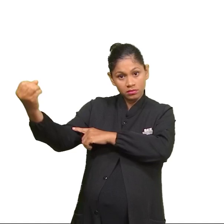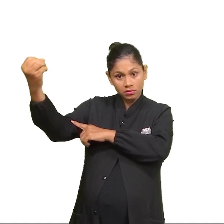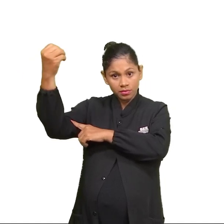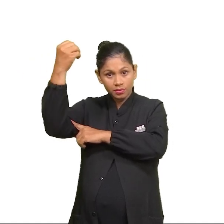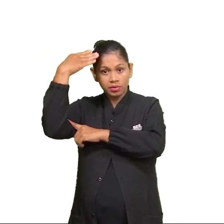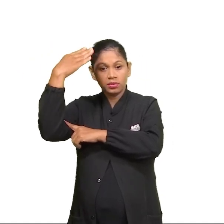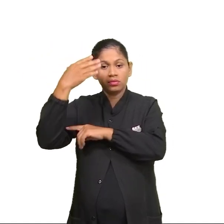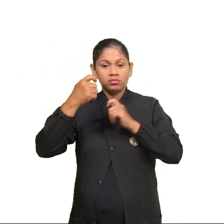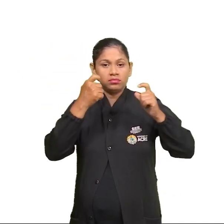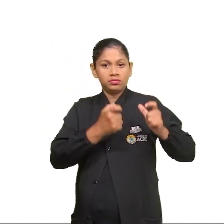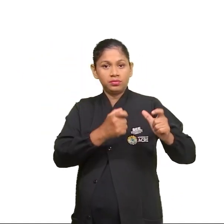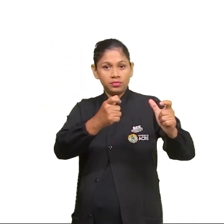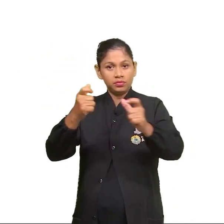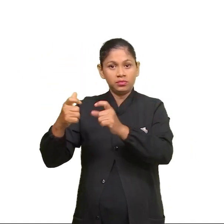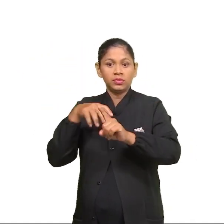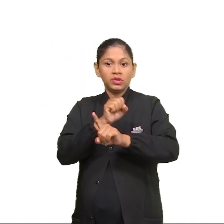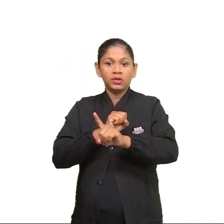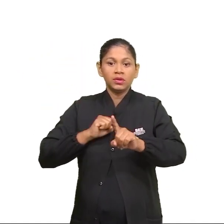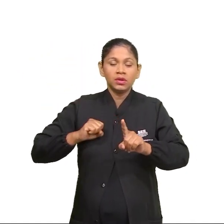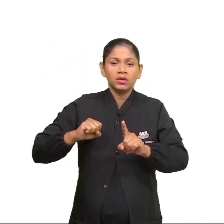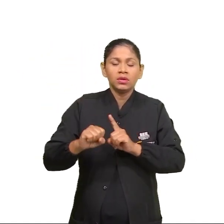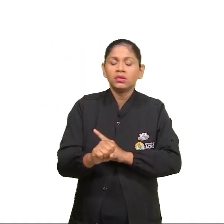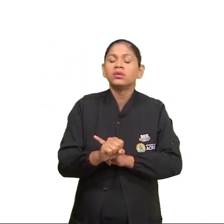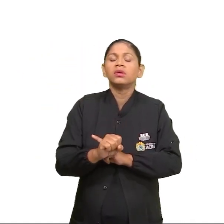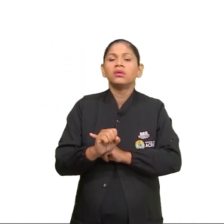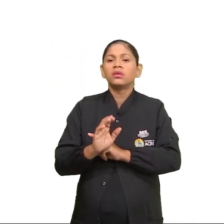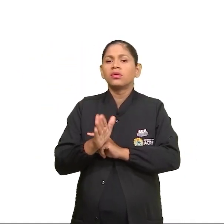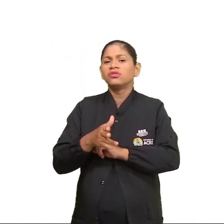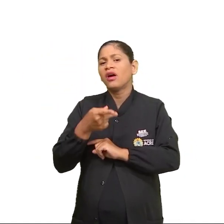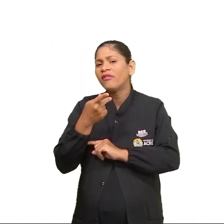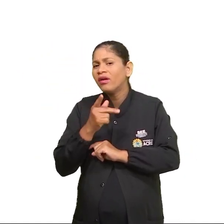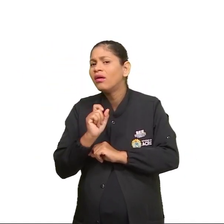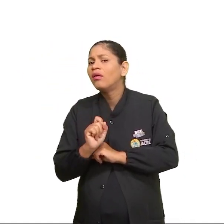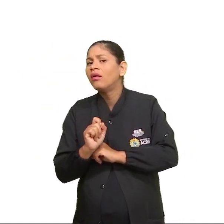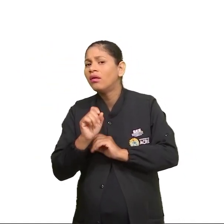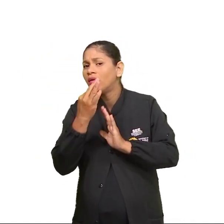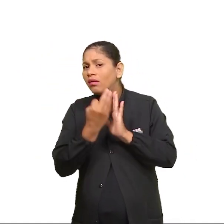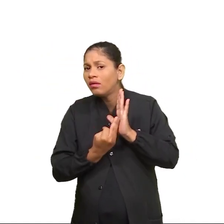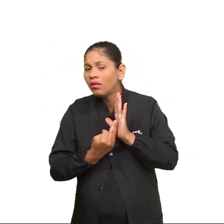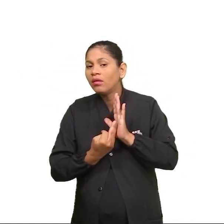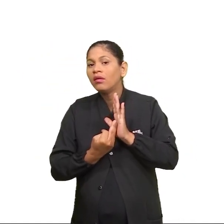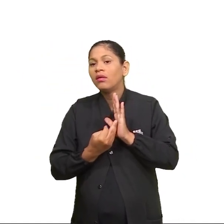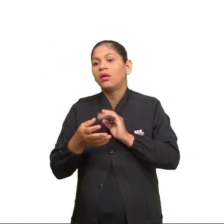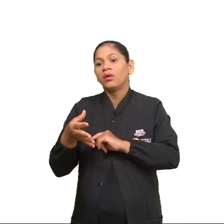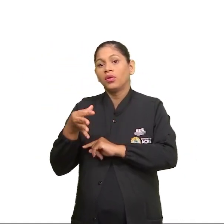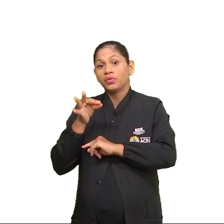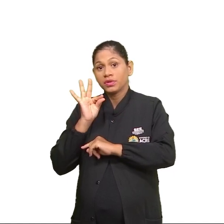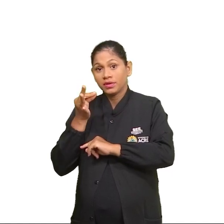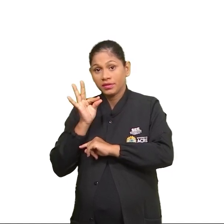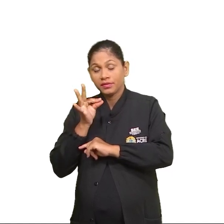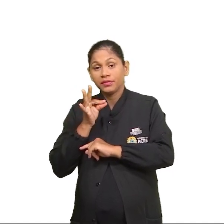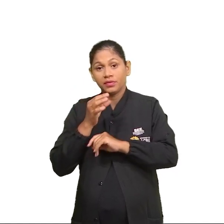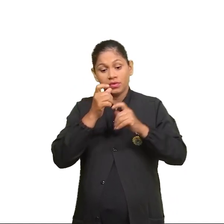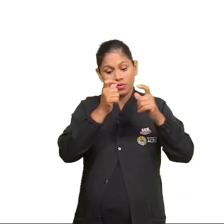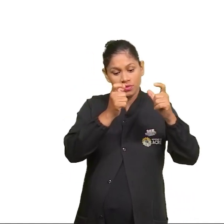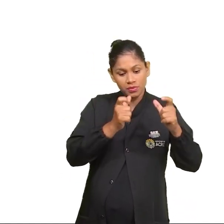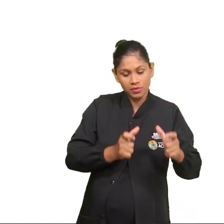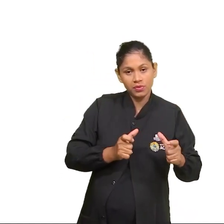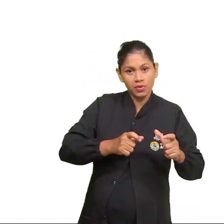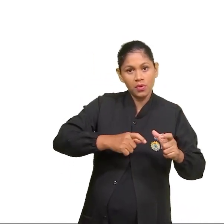os espaços sociais, quais são os espaços sociais que eu já mencionei lá do texto? Os cafés e os